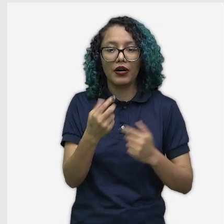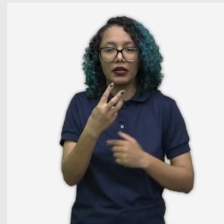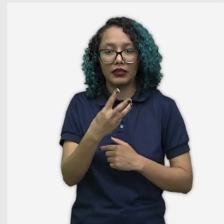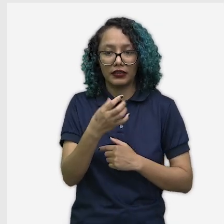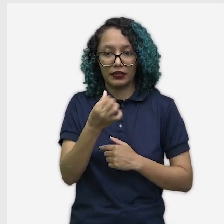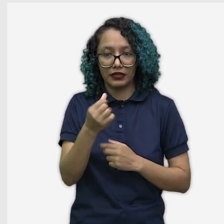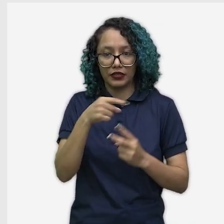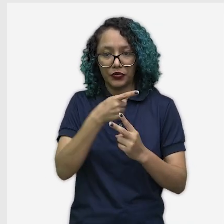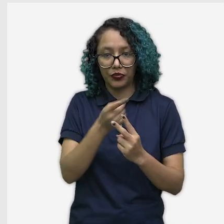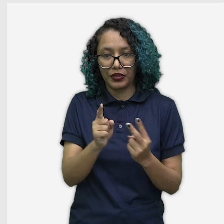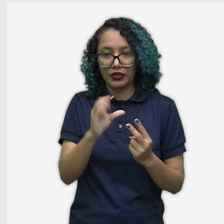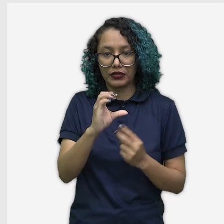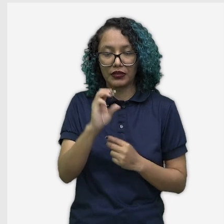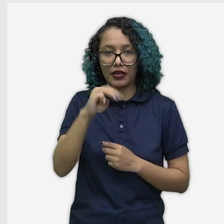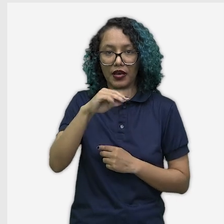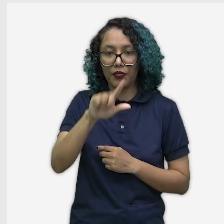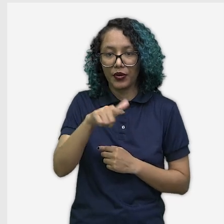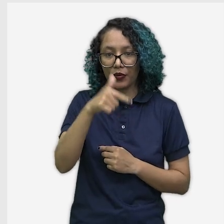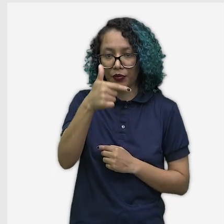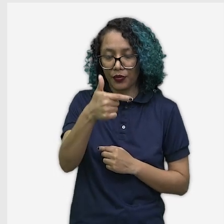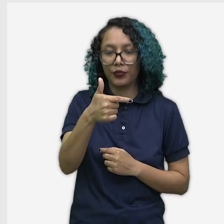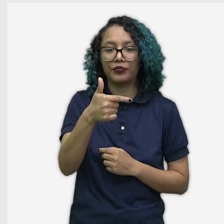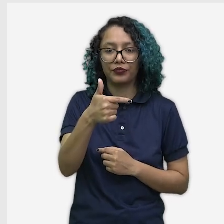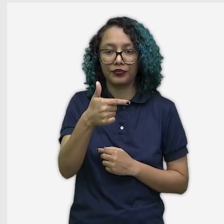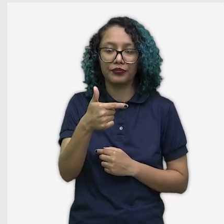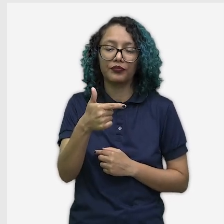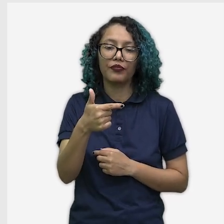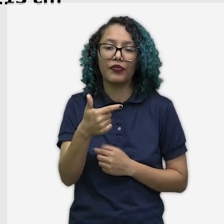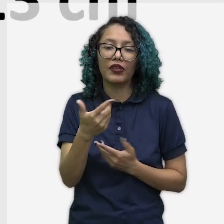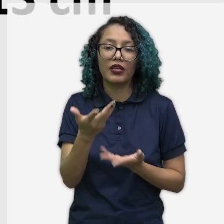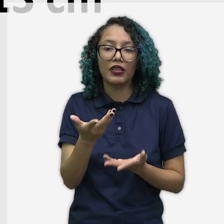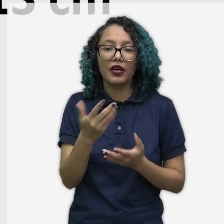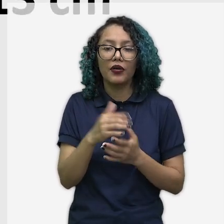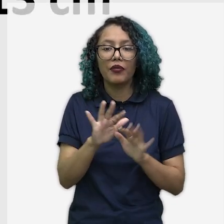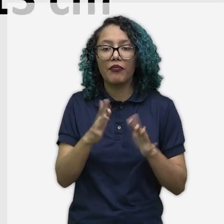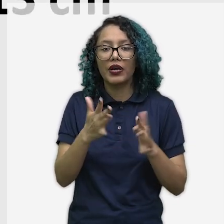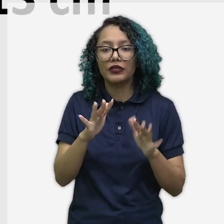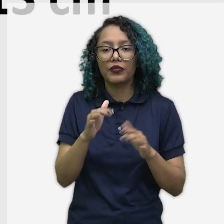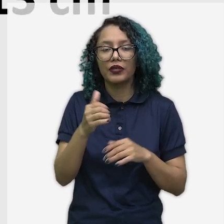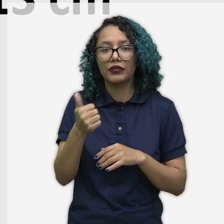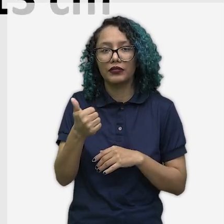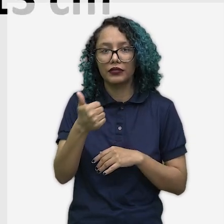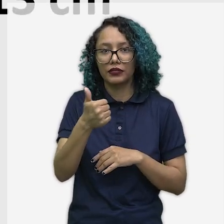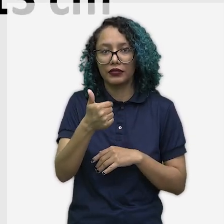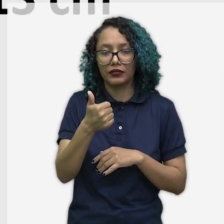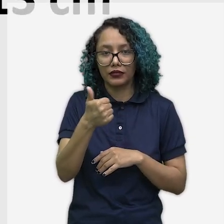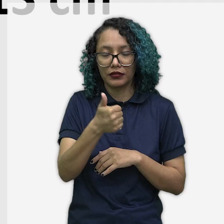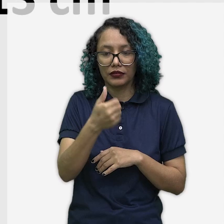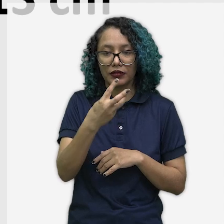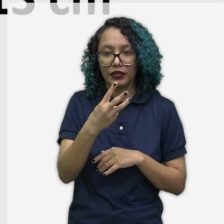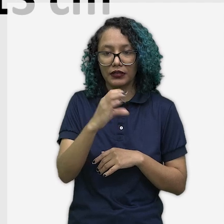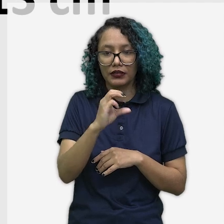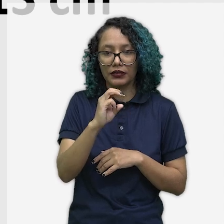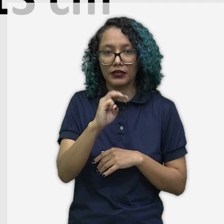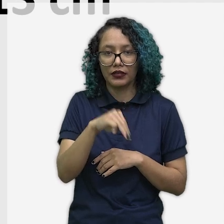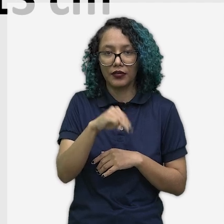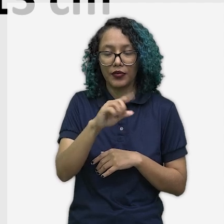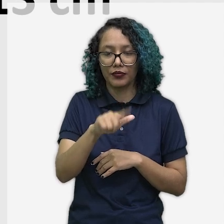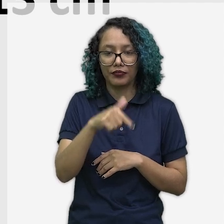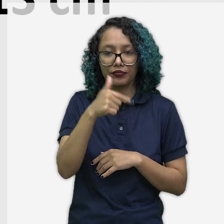a 36 π centímetros ao quadrado, o que é aproximadamente 113 centímetros ao